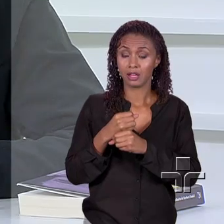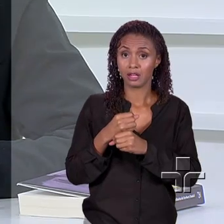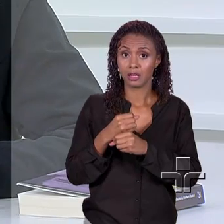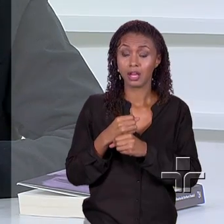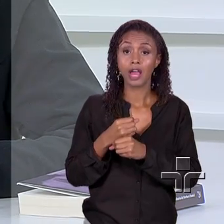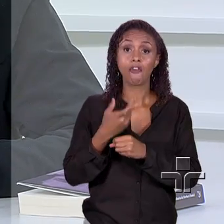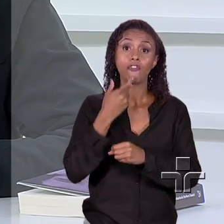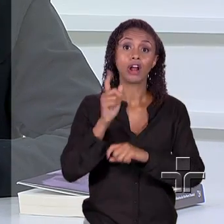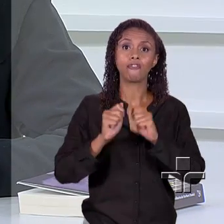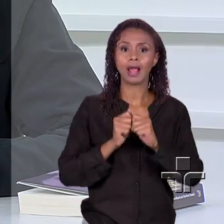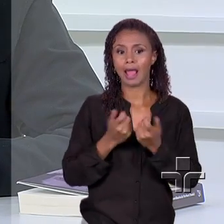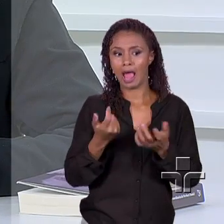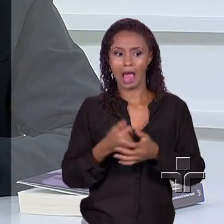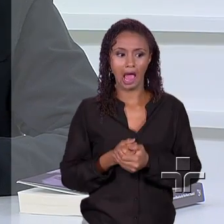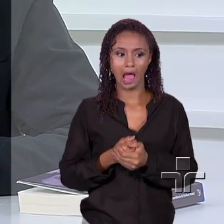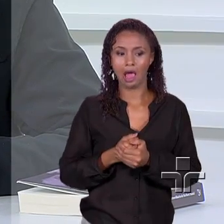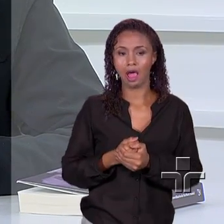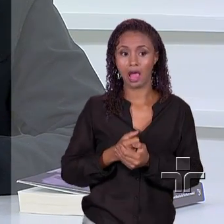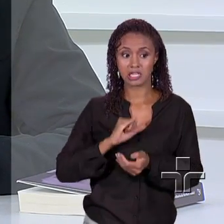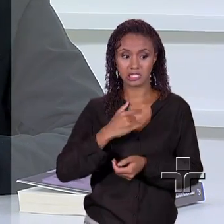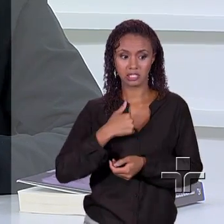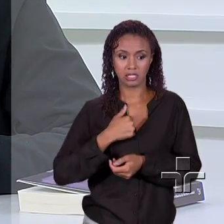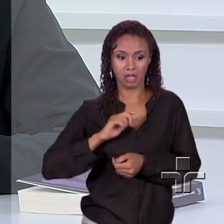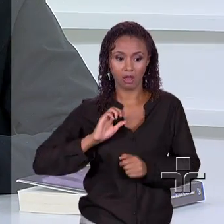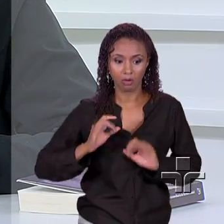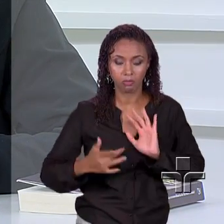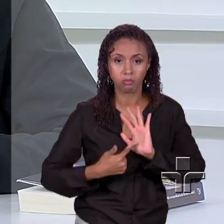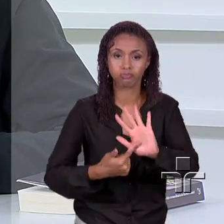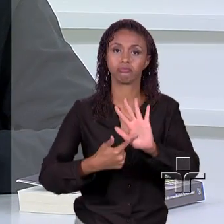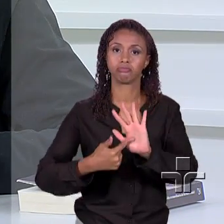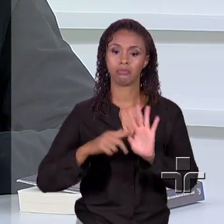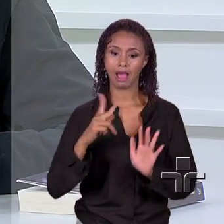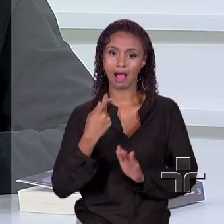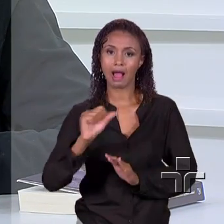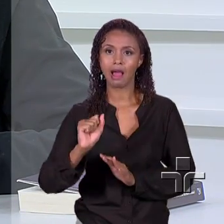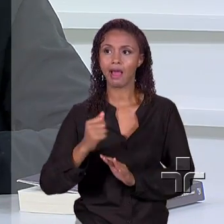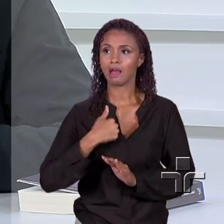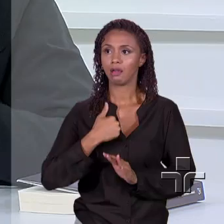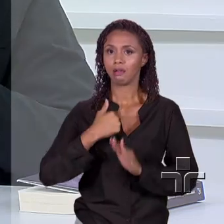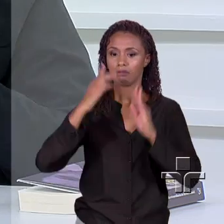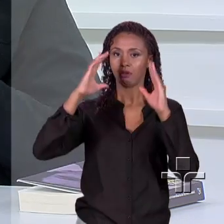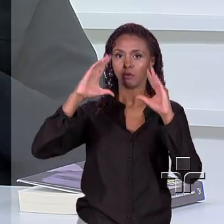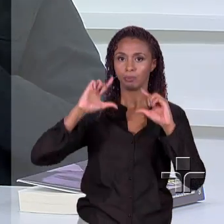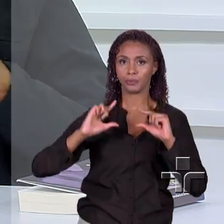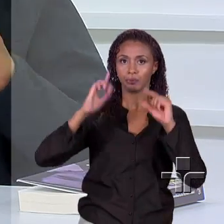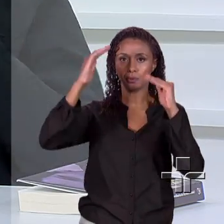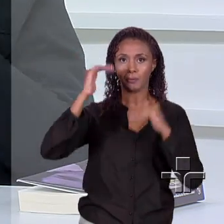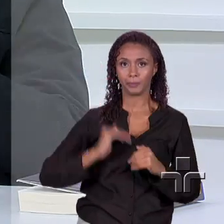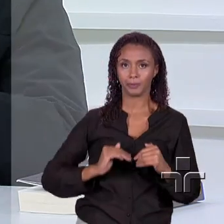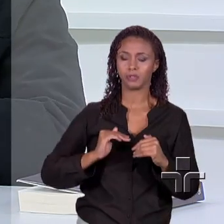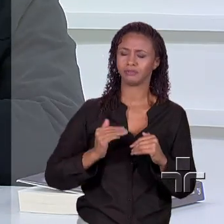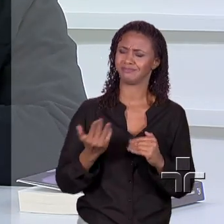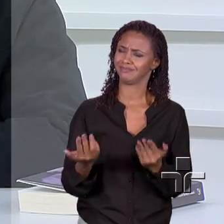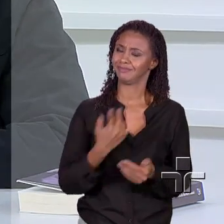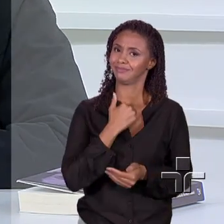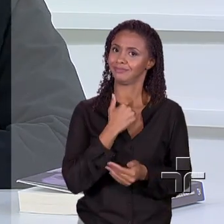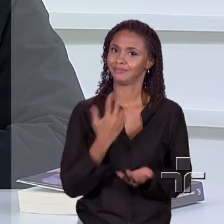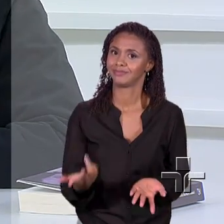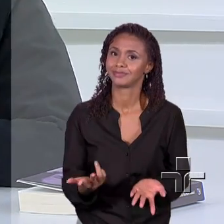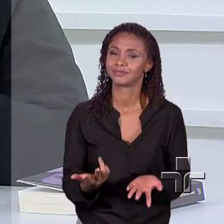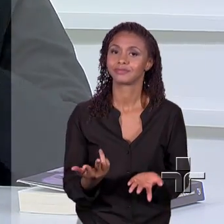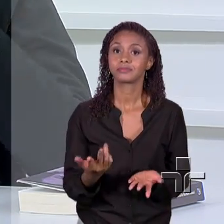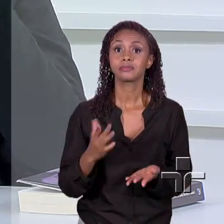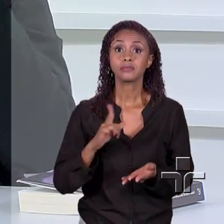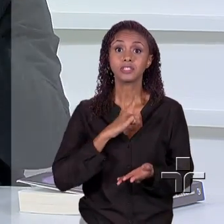lembrei quando Oliver Stone foi filmar A Vida do Alexandre o Grande, e o roteiro incluía as relações